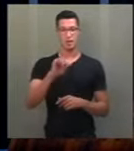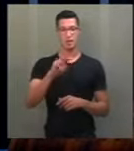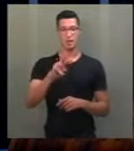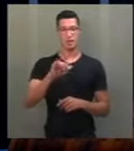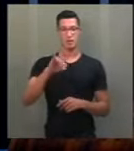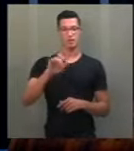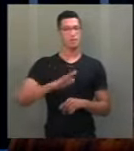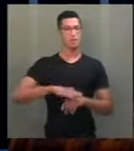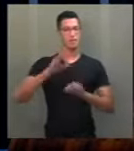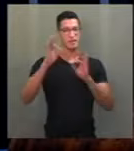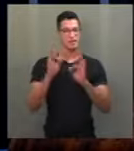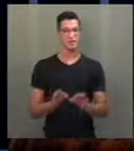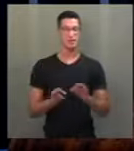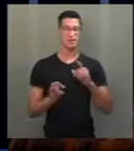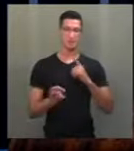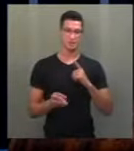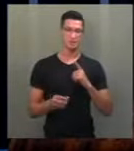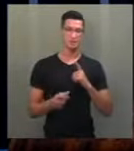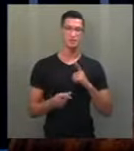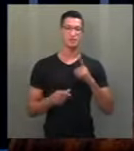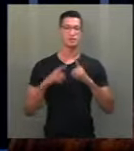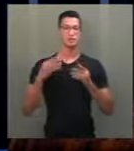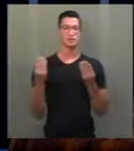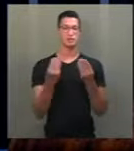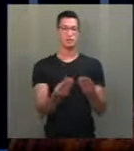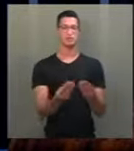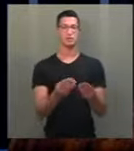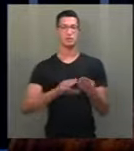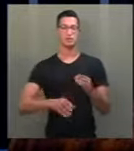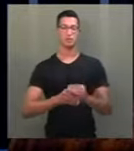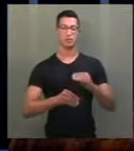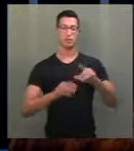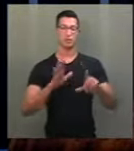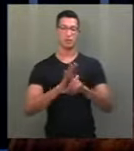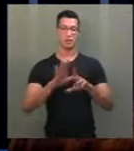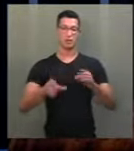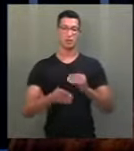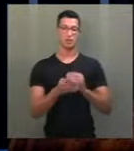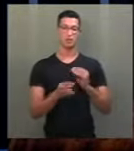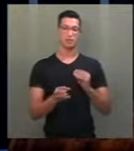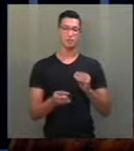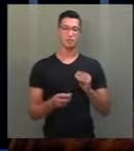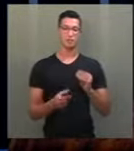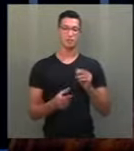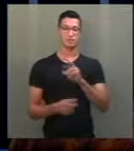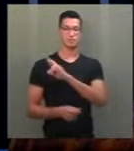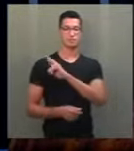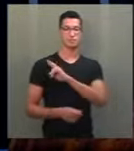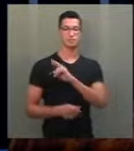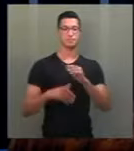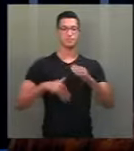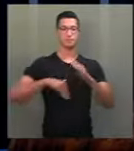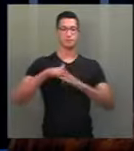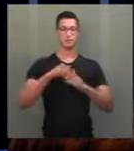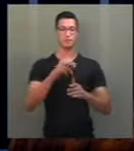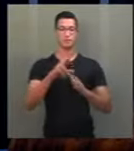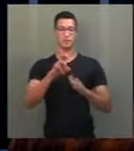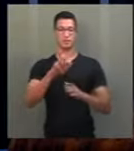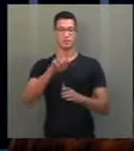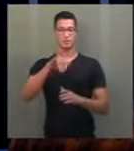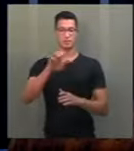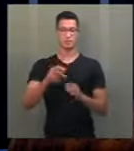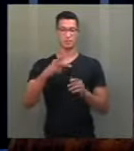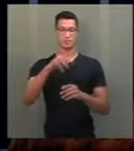mais acertada. Ao delegar a lei complementar a tarefa de estabelecer tais regimes, a